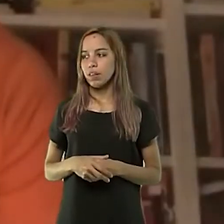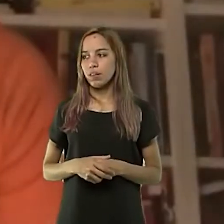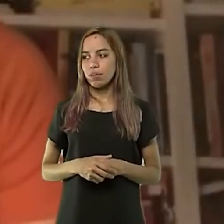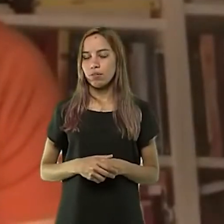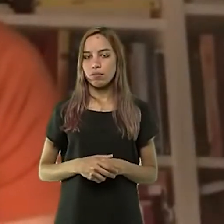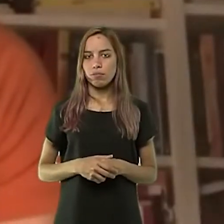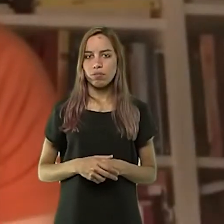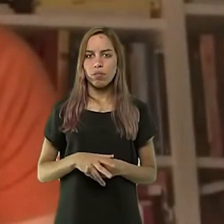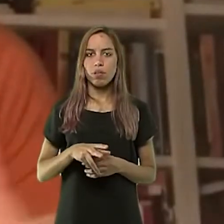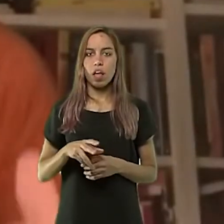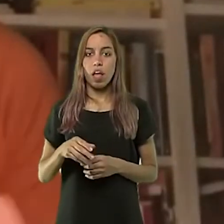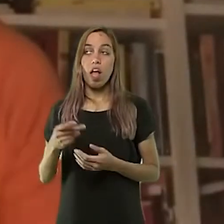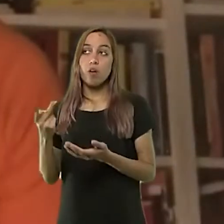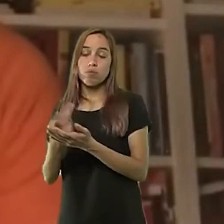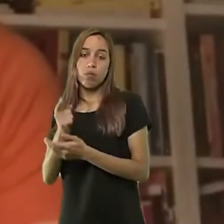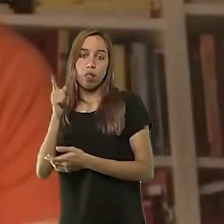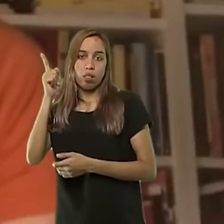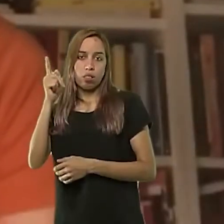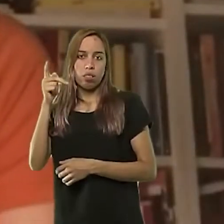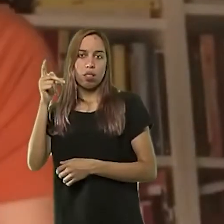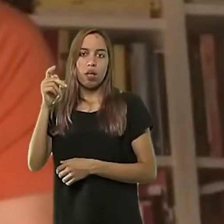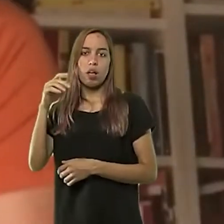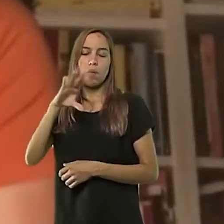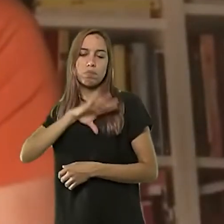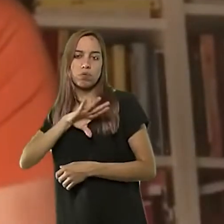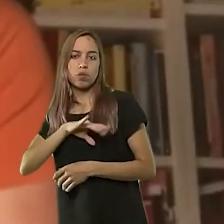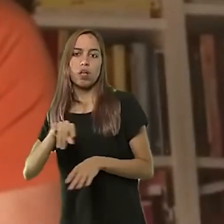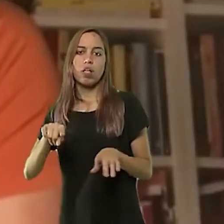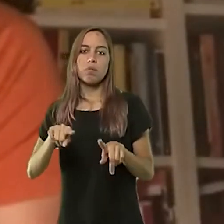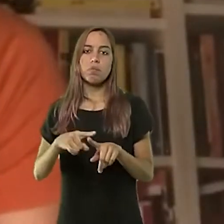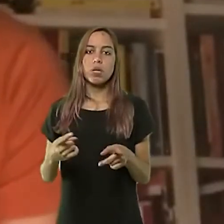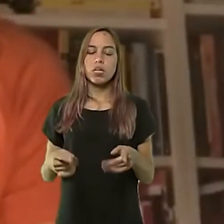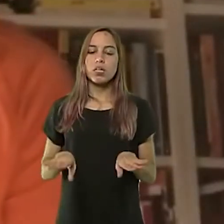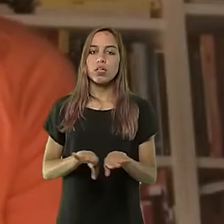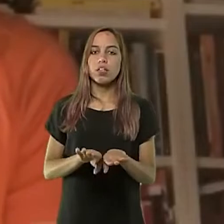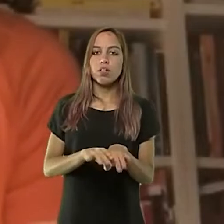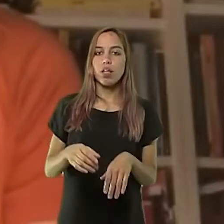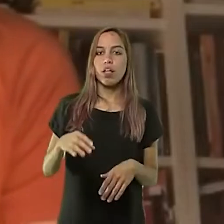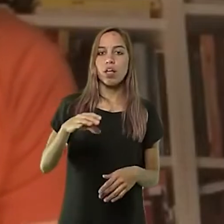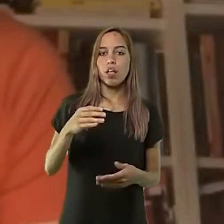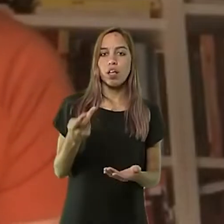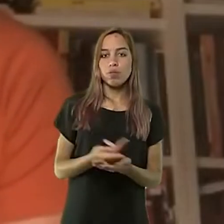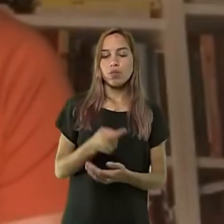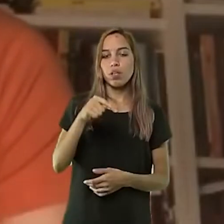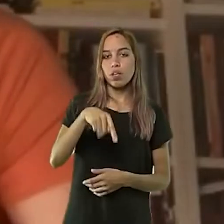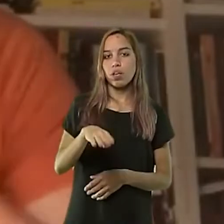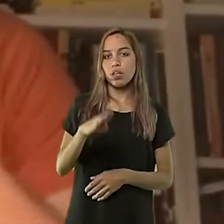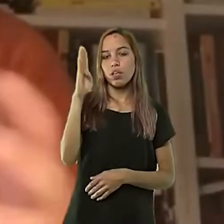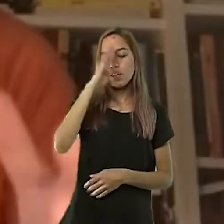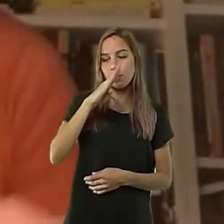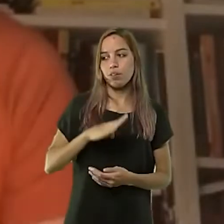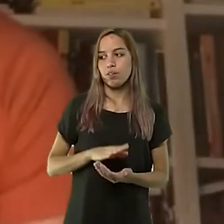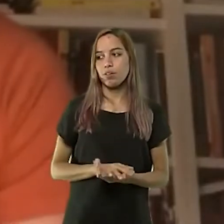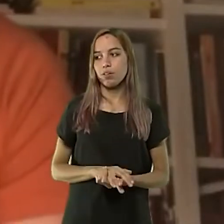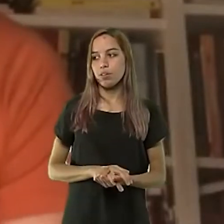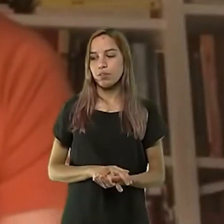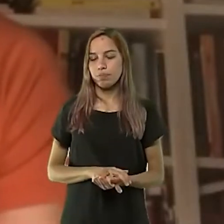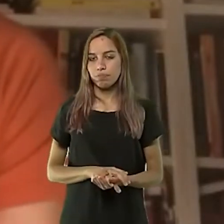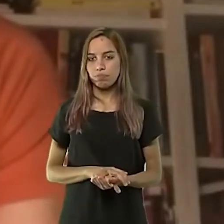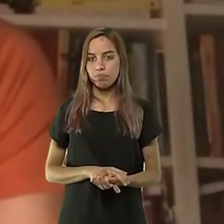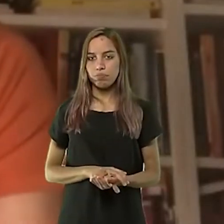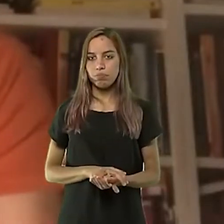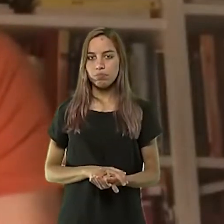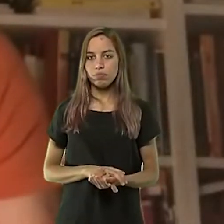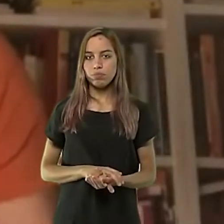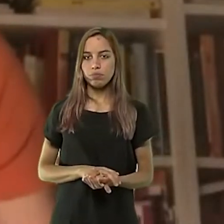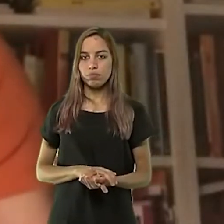acontecer, claro, no Brasil, e acontece no Brasil. Por exemplo, em Portugal, no Algarve, houve, que são se calhar